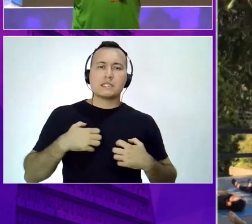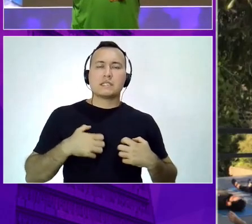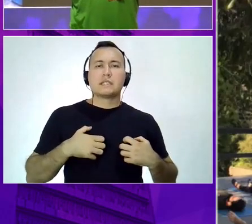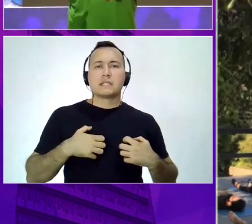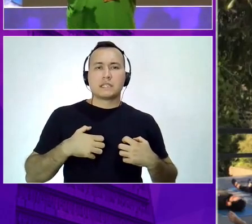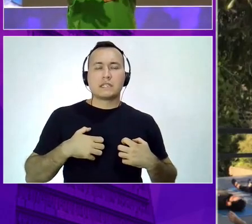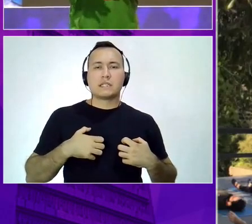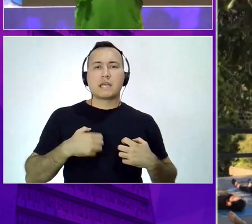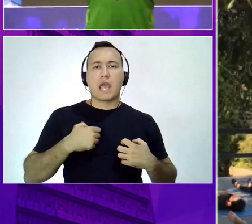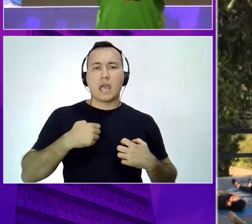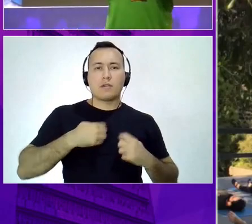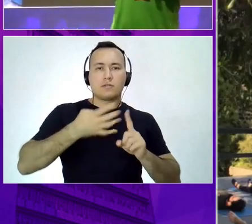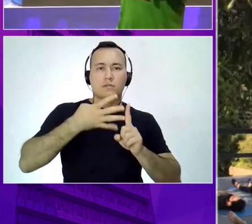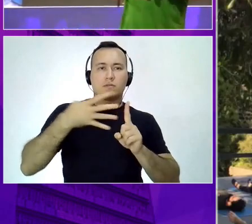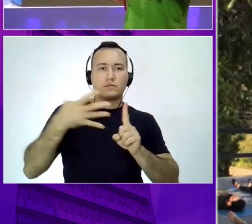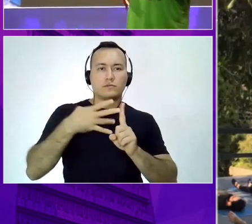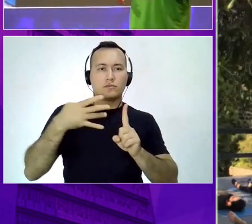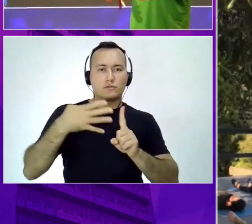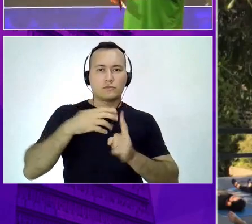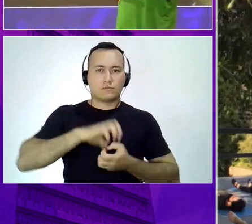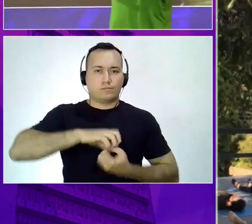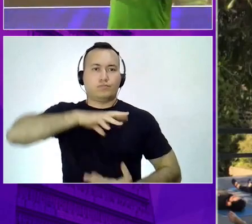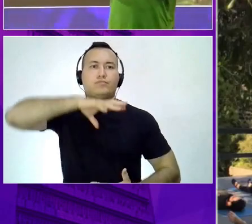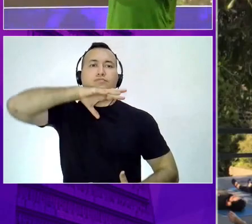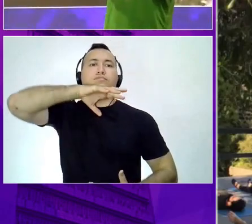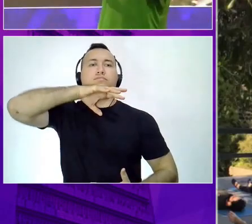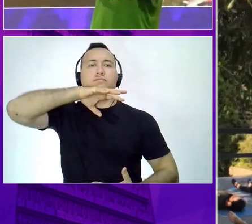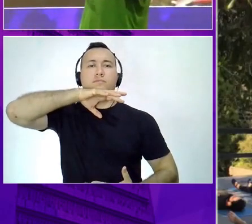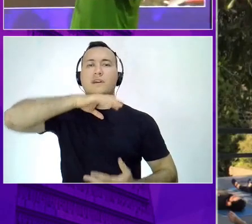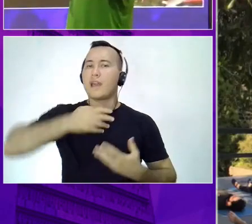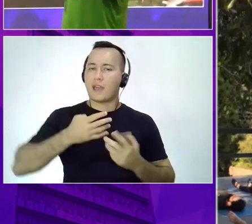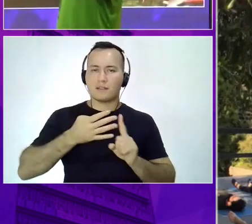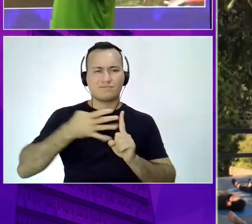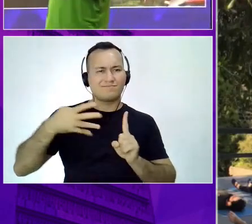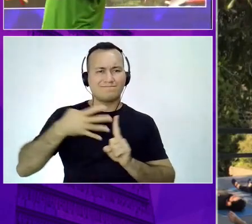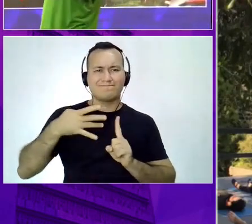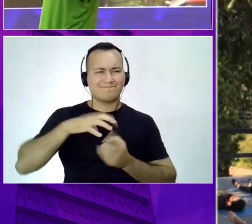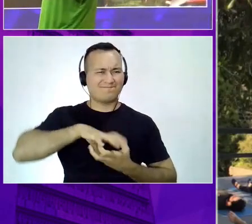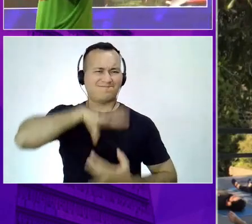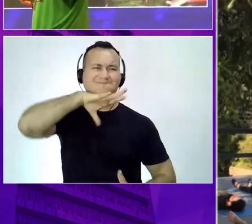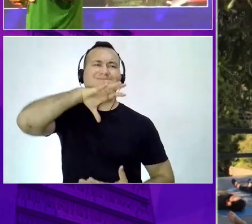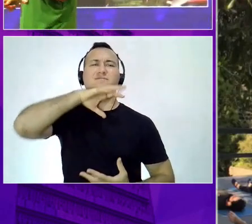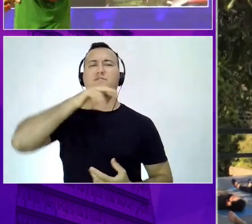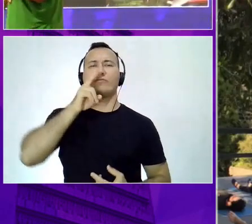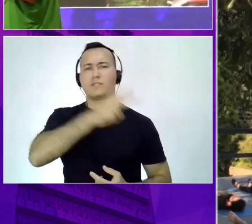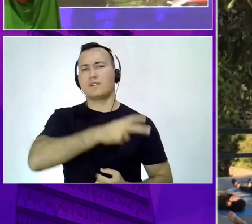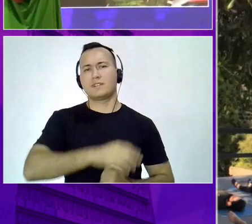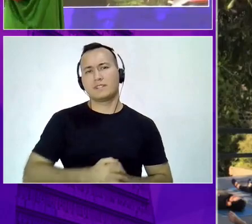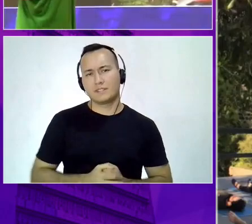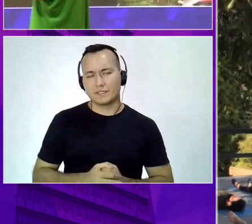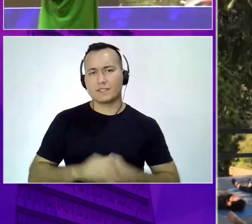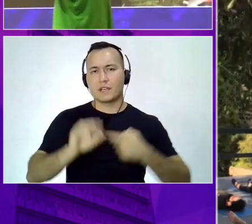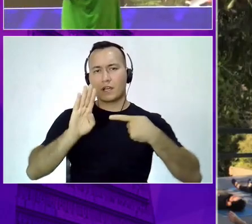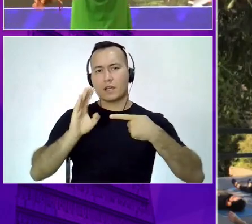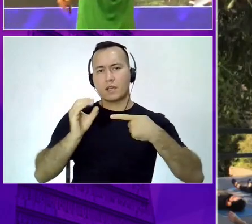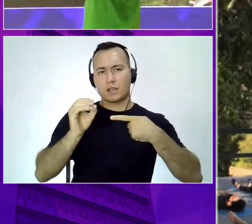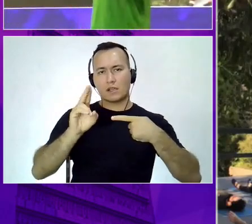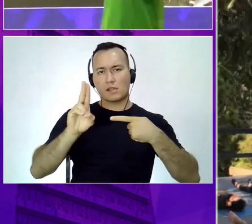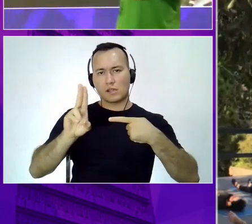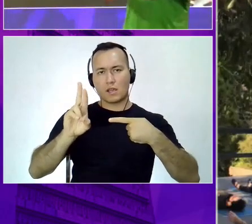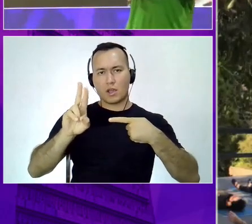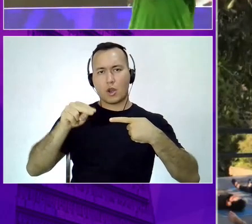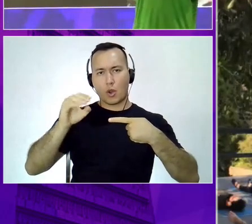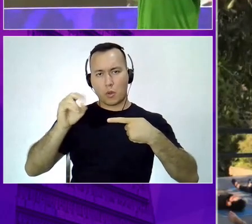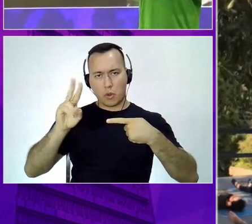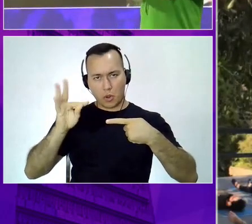certo? Então, deu um chega para lá. Aliás, eu não tive a opção de não dar esse chega para trás por questão de saúde. Hoje moro numa comunidade, um